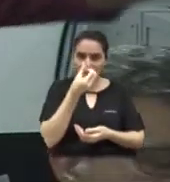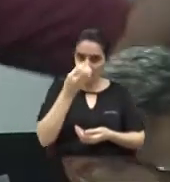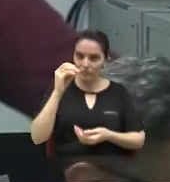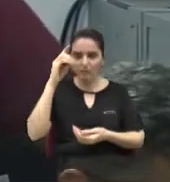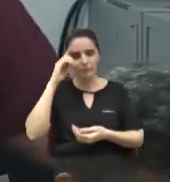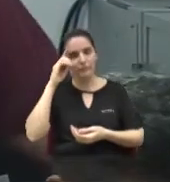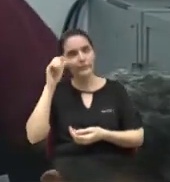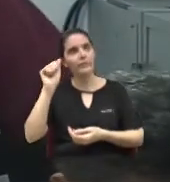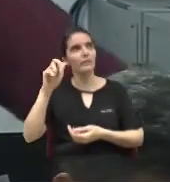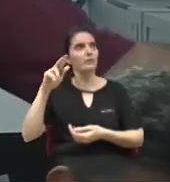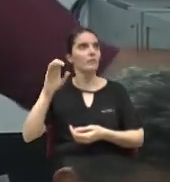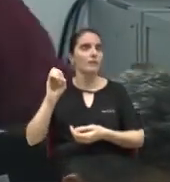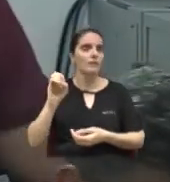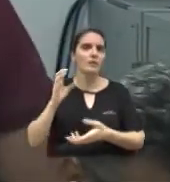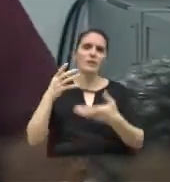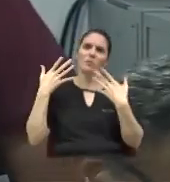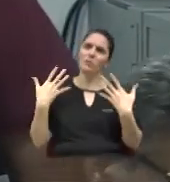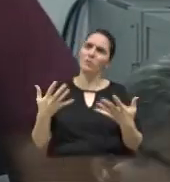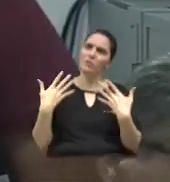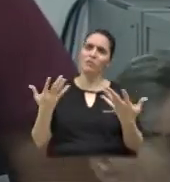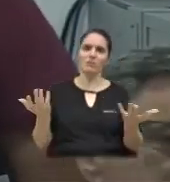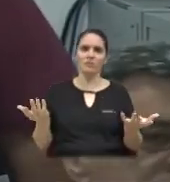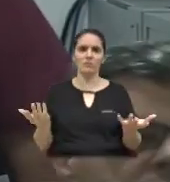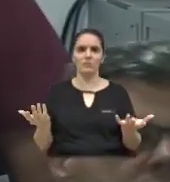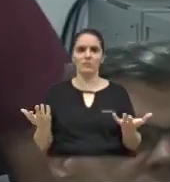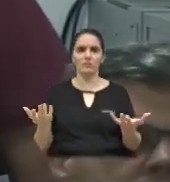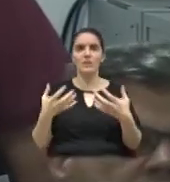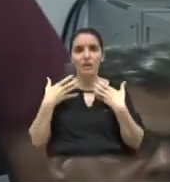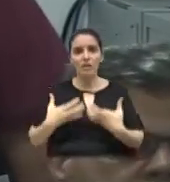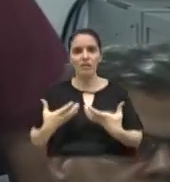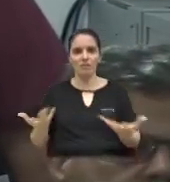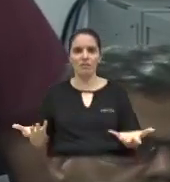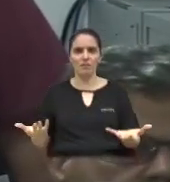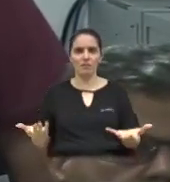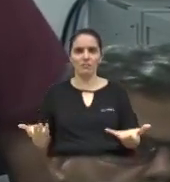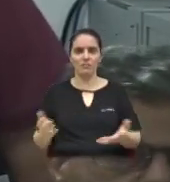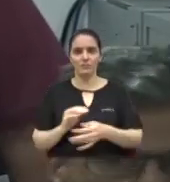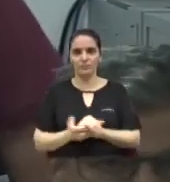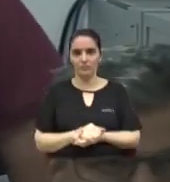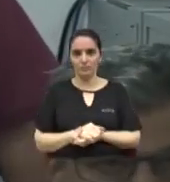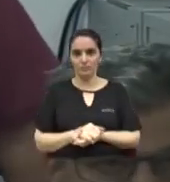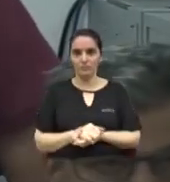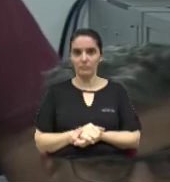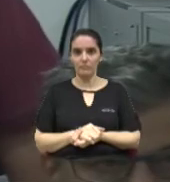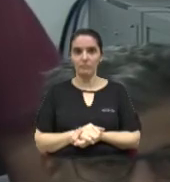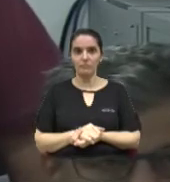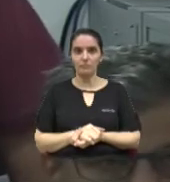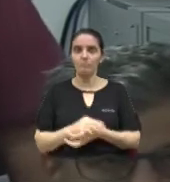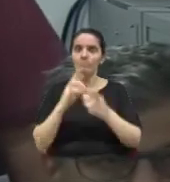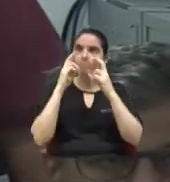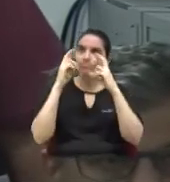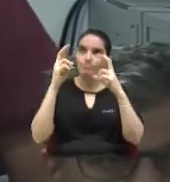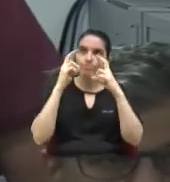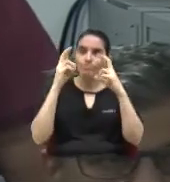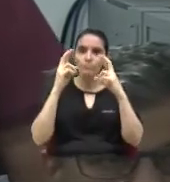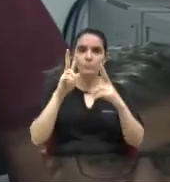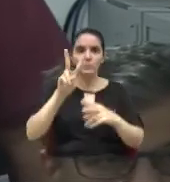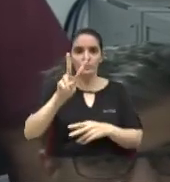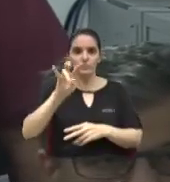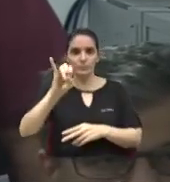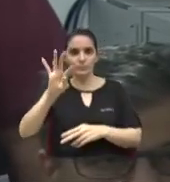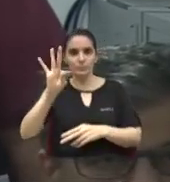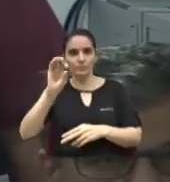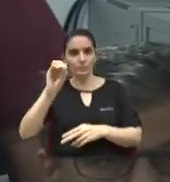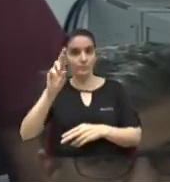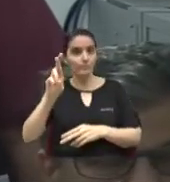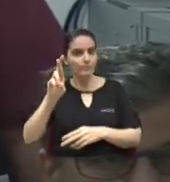60 dias. Chega, gente. Chega! Torço para que Vitor, o nome do secretário,